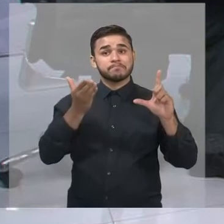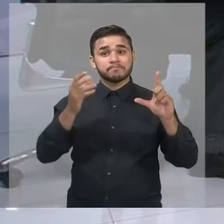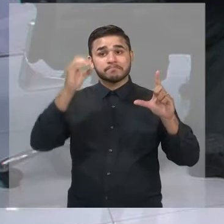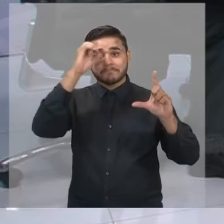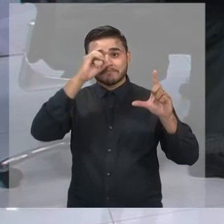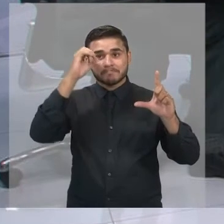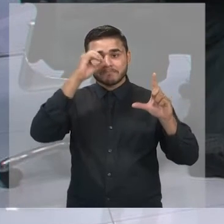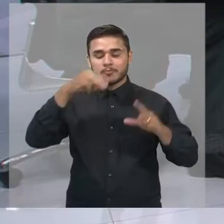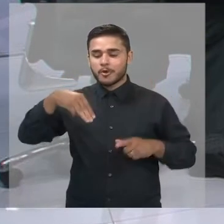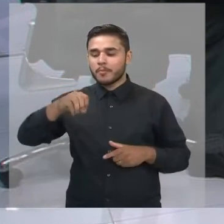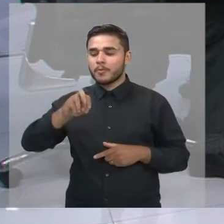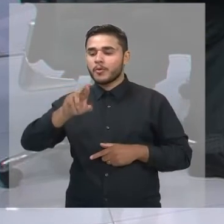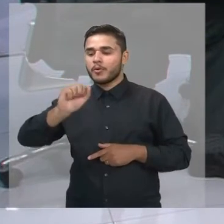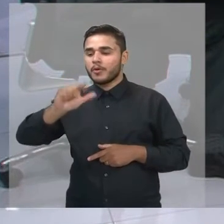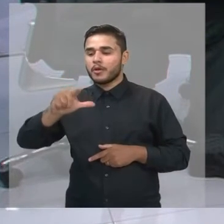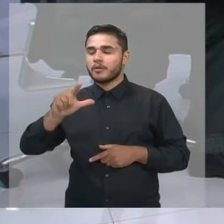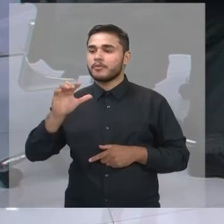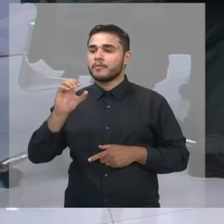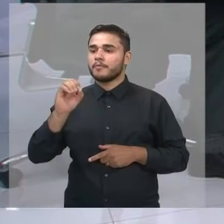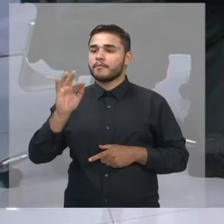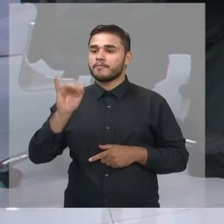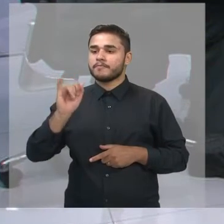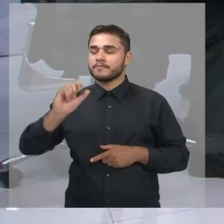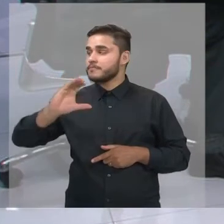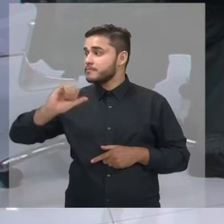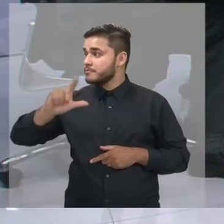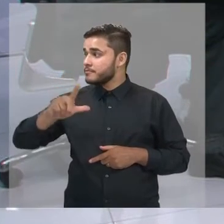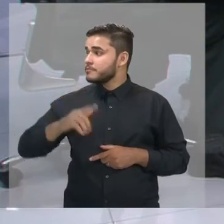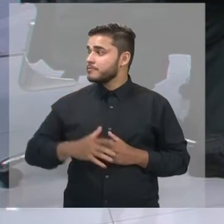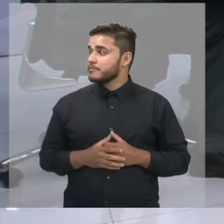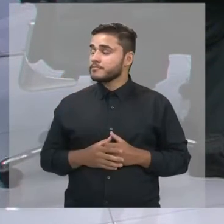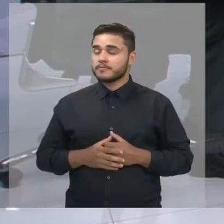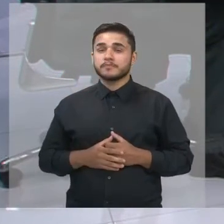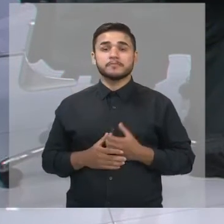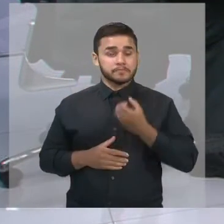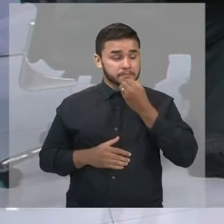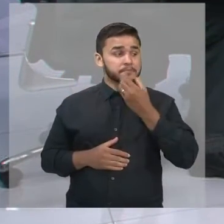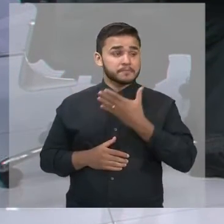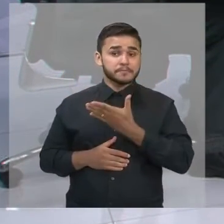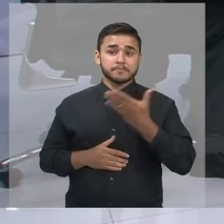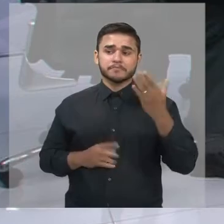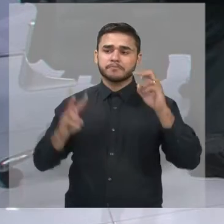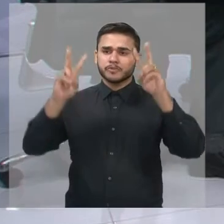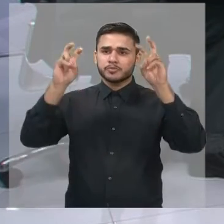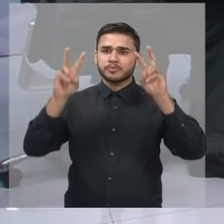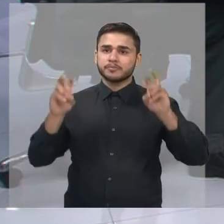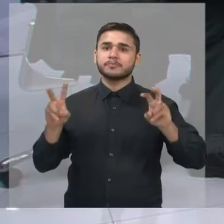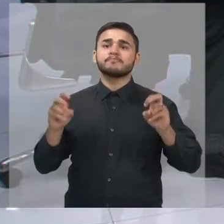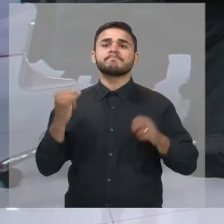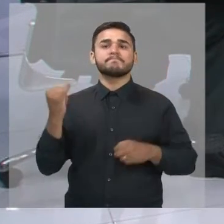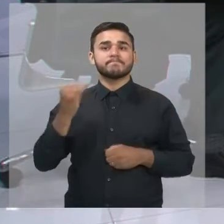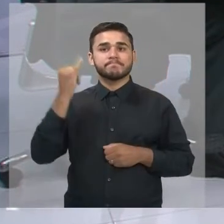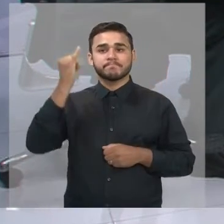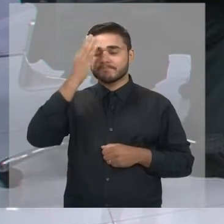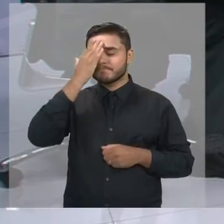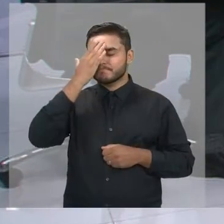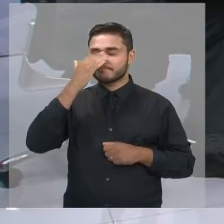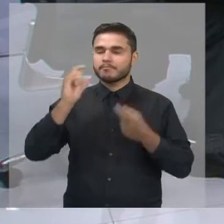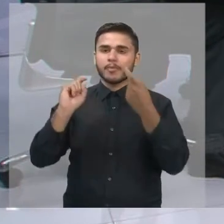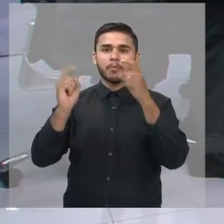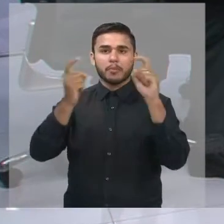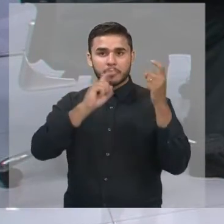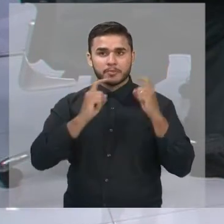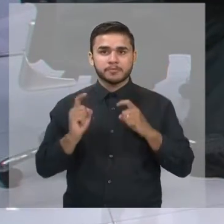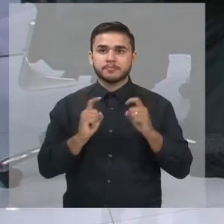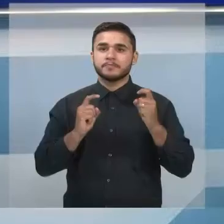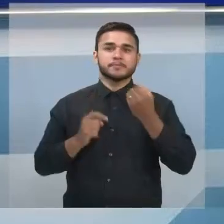sobre moral oficial, né? Que nós aqui ensaiamos em vários momentos. Acho que é um momento importante essa discussão,